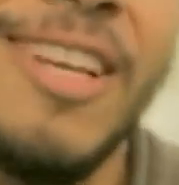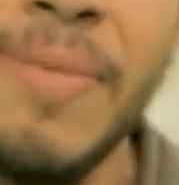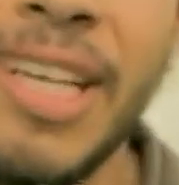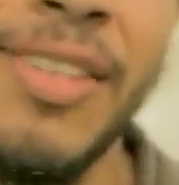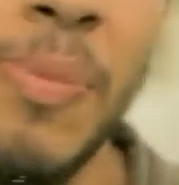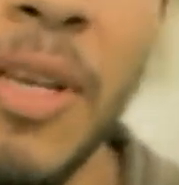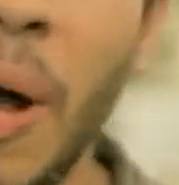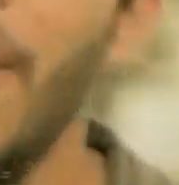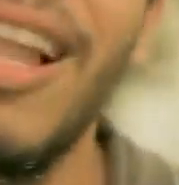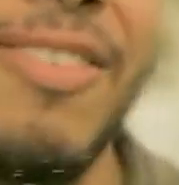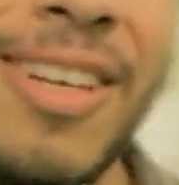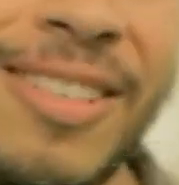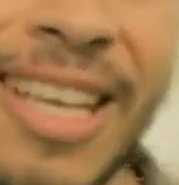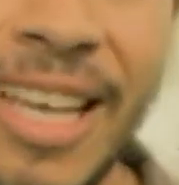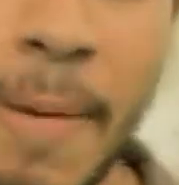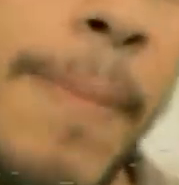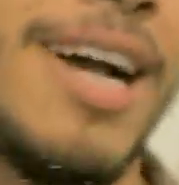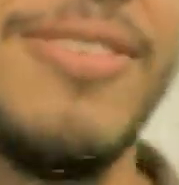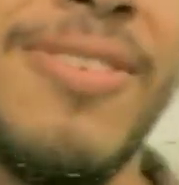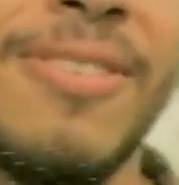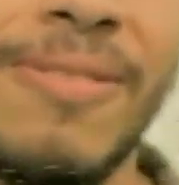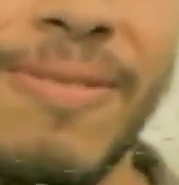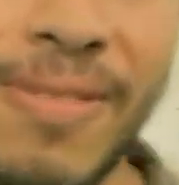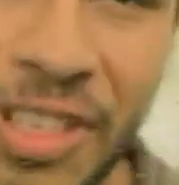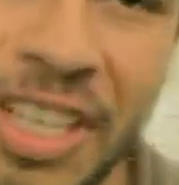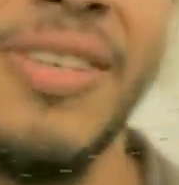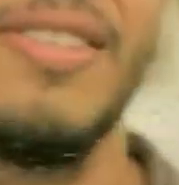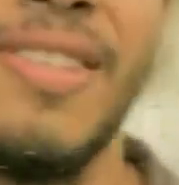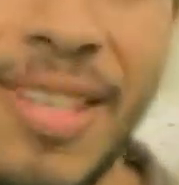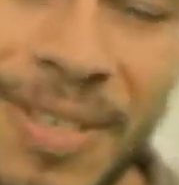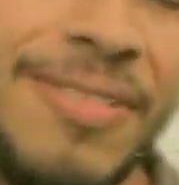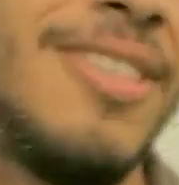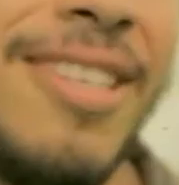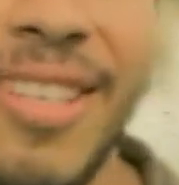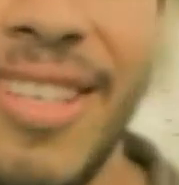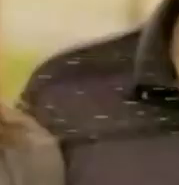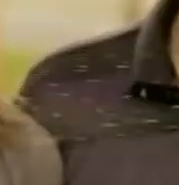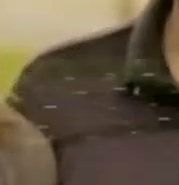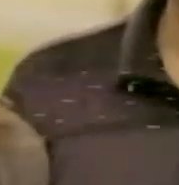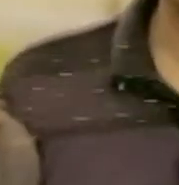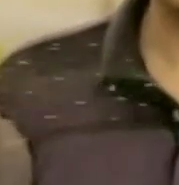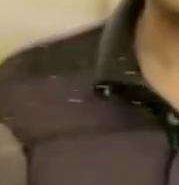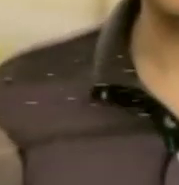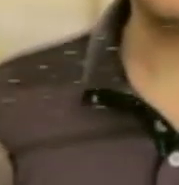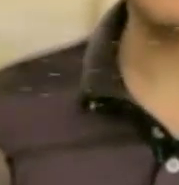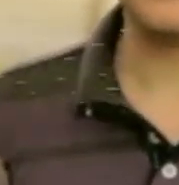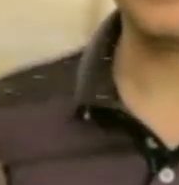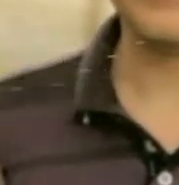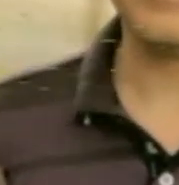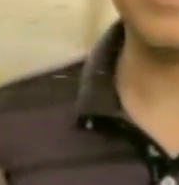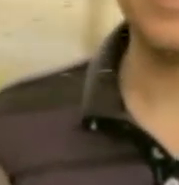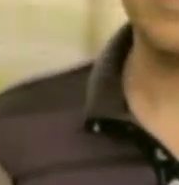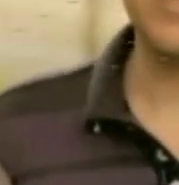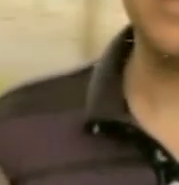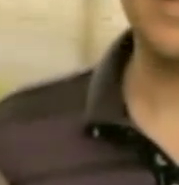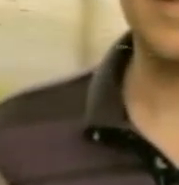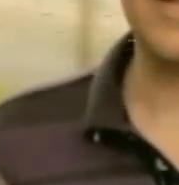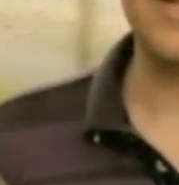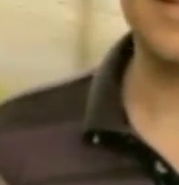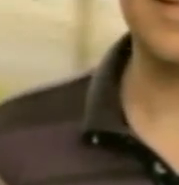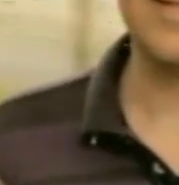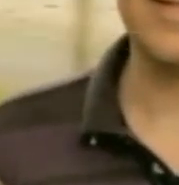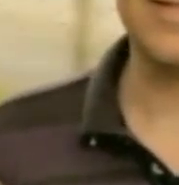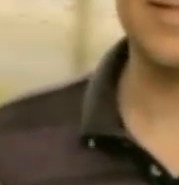mim o CFM se resume em uma palavra: impacto de Deus. CFM para mim foi o amor de Jesus